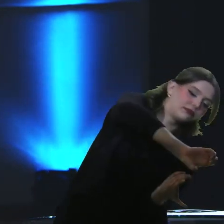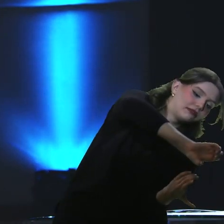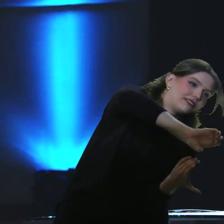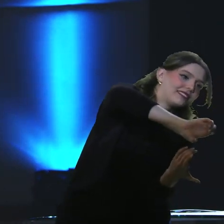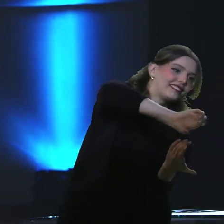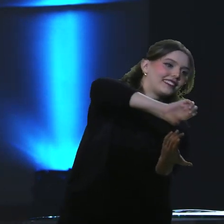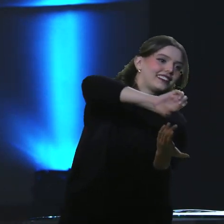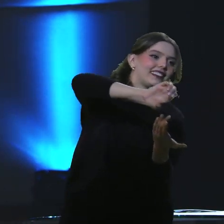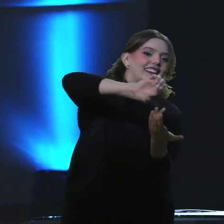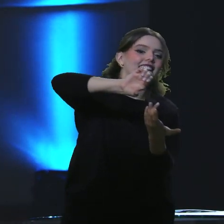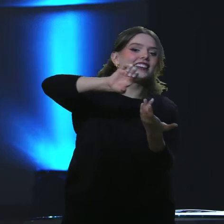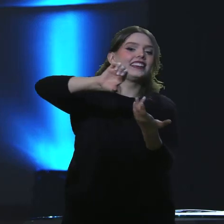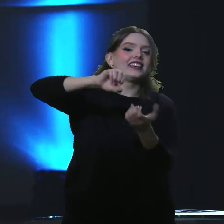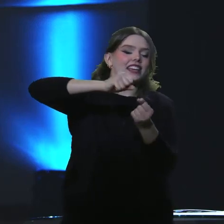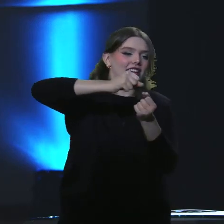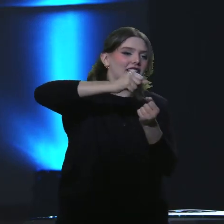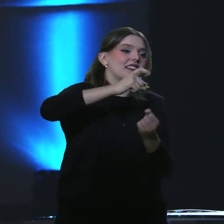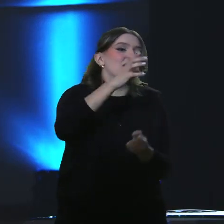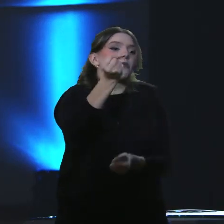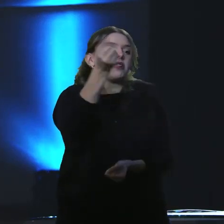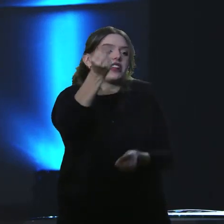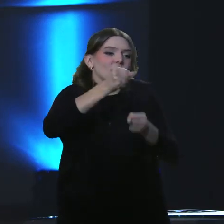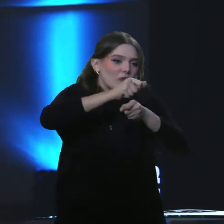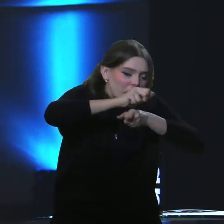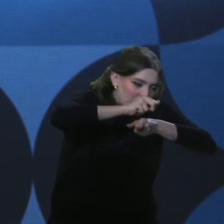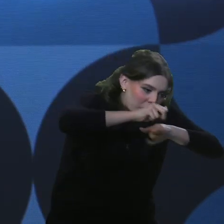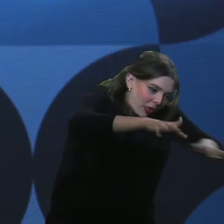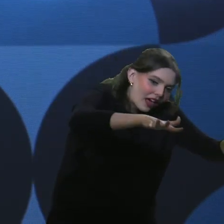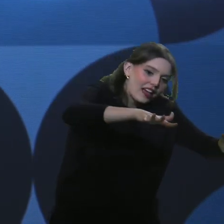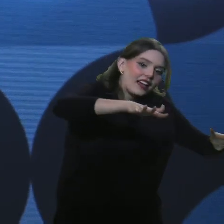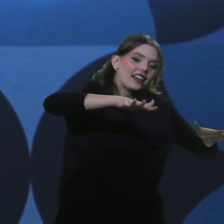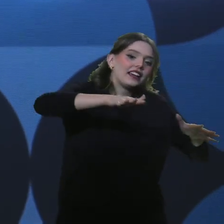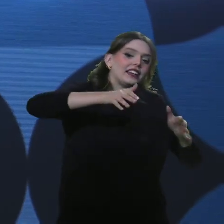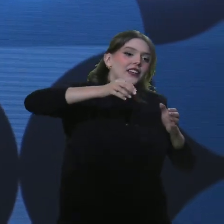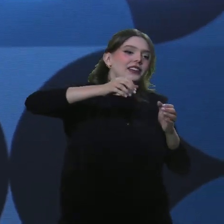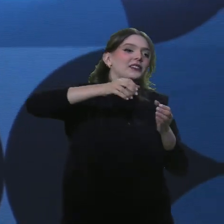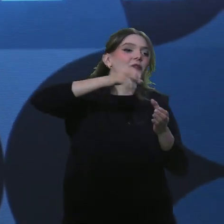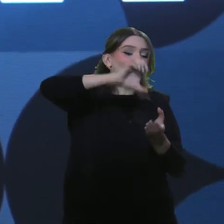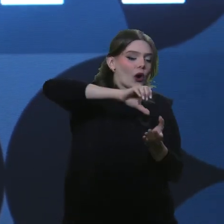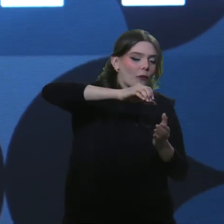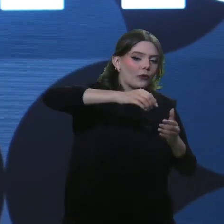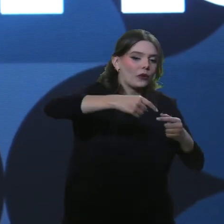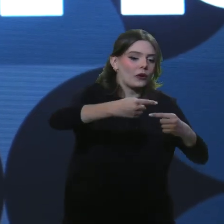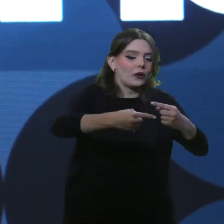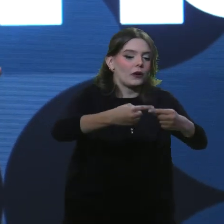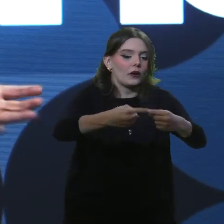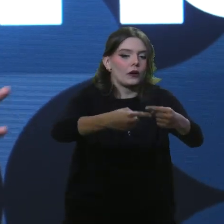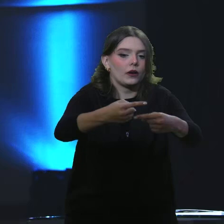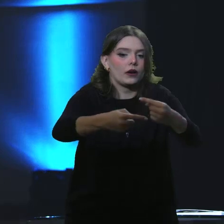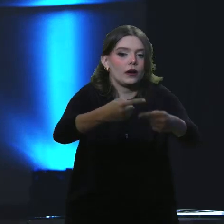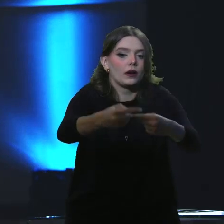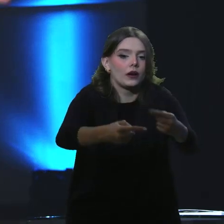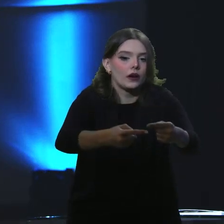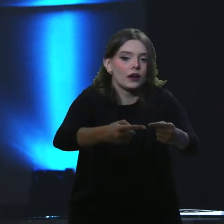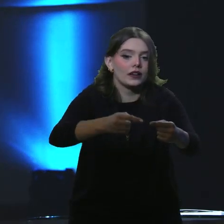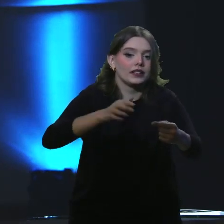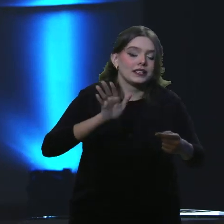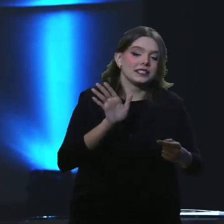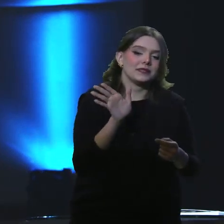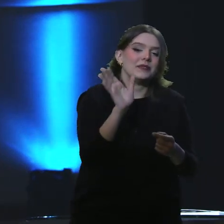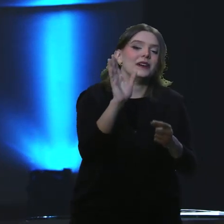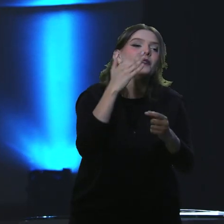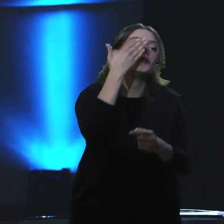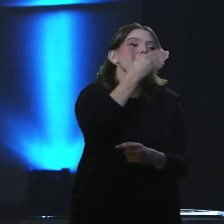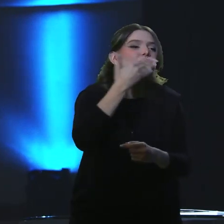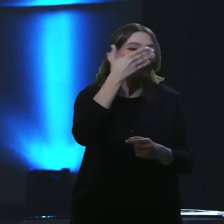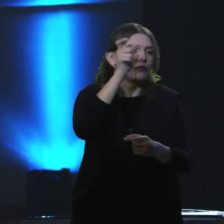copo. E aí foi leite por tudo que é lugar. O copo caiu, ele começou a rolar para o lado. Ela foi pegar o copo não caiu, esbarrou no Nescau. O Nescau caiu